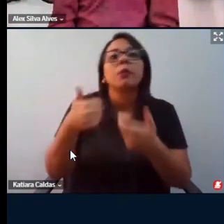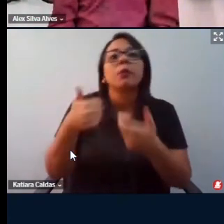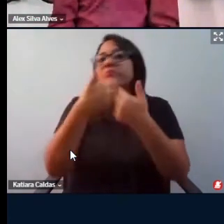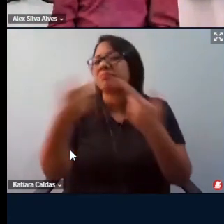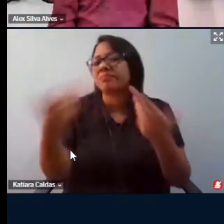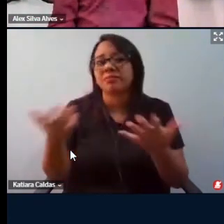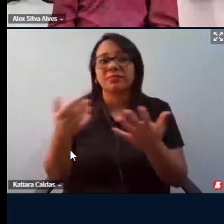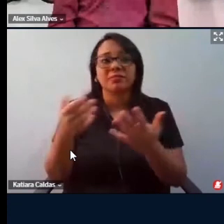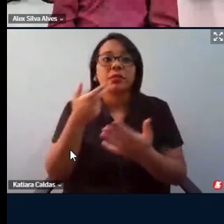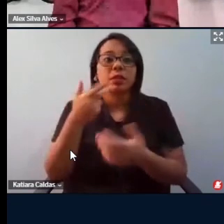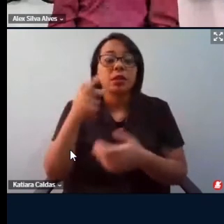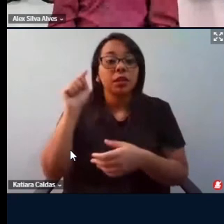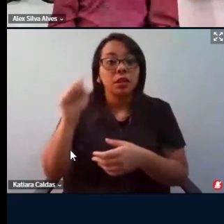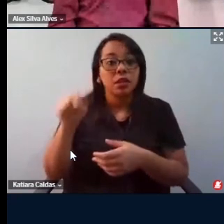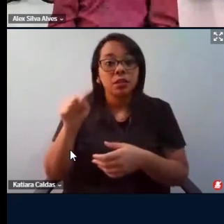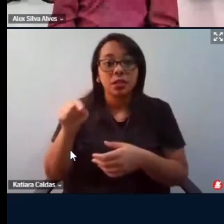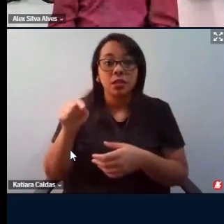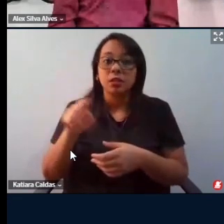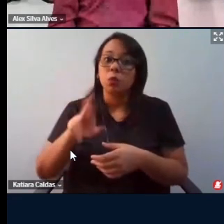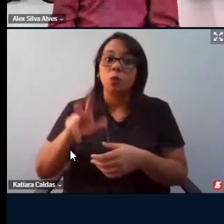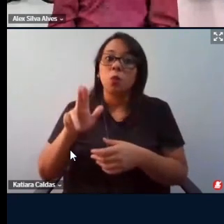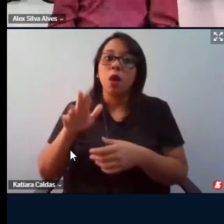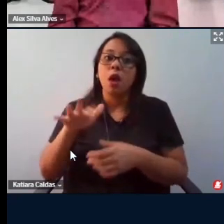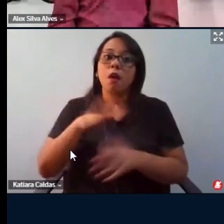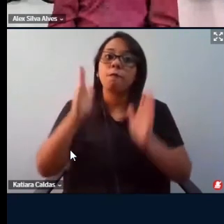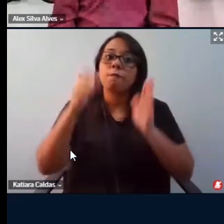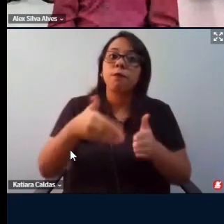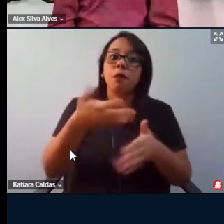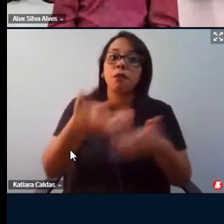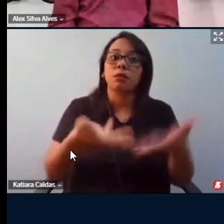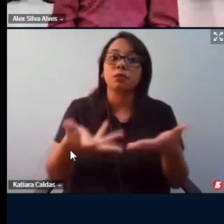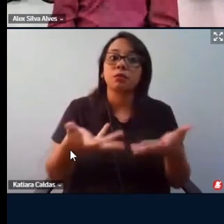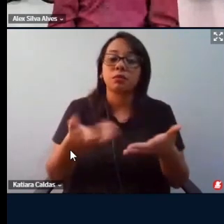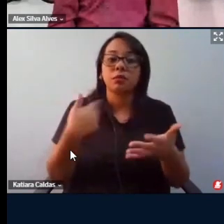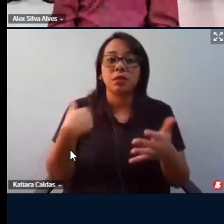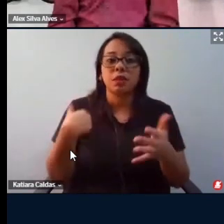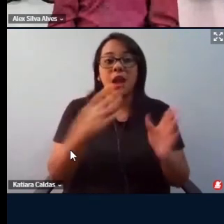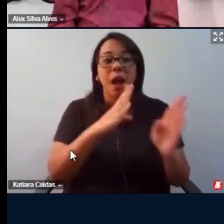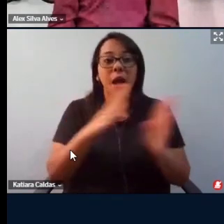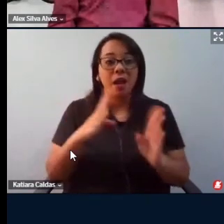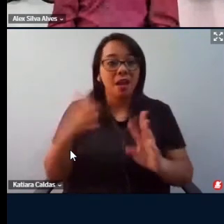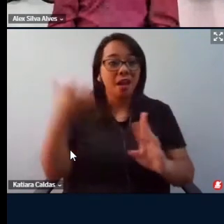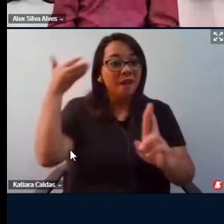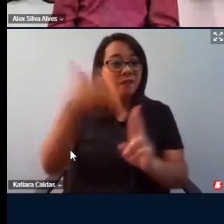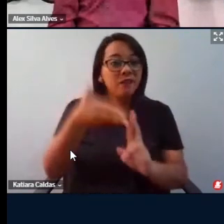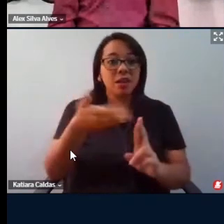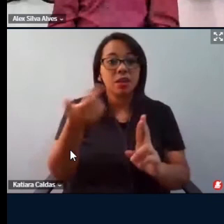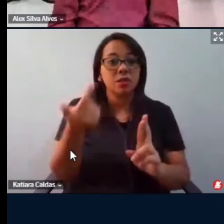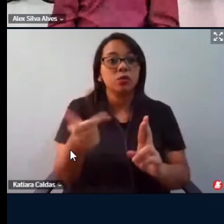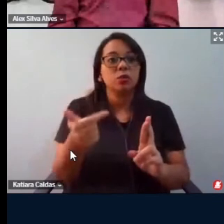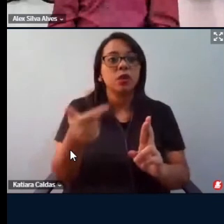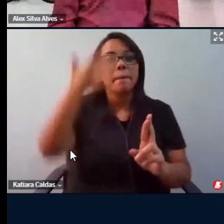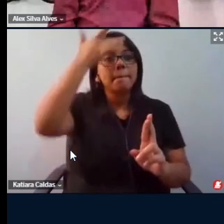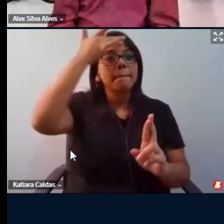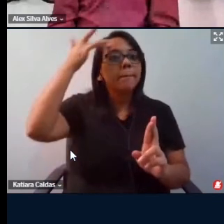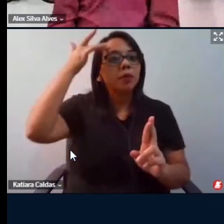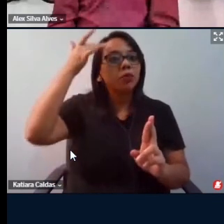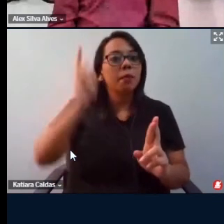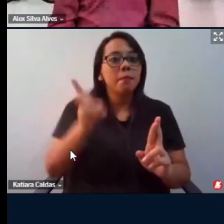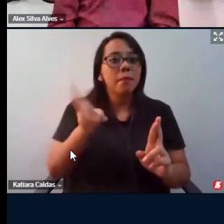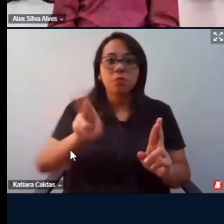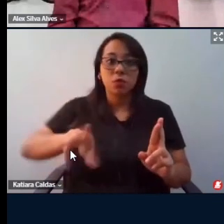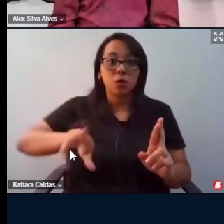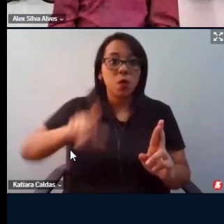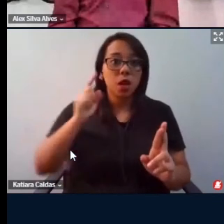assim, não é, a bibliografia ela não referencia pessoas que, mesmo não sendo surdas, mas